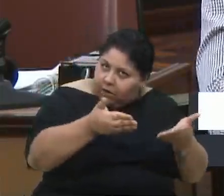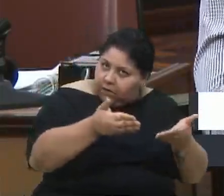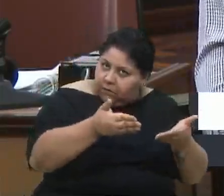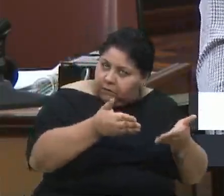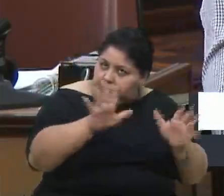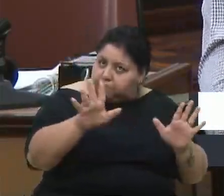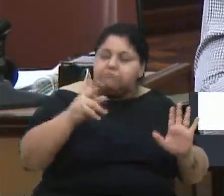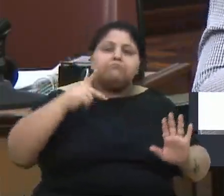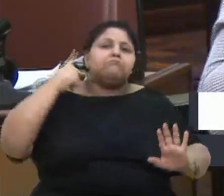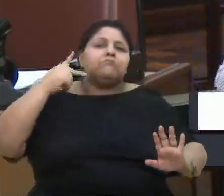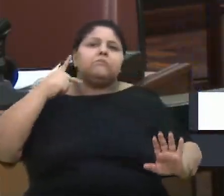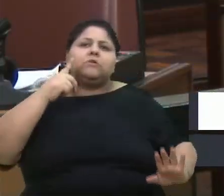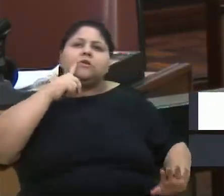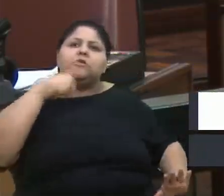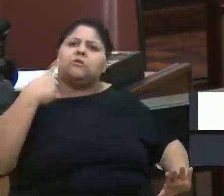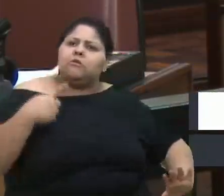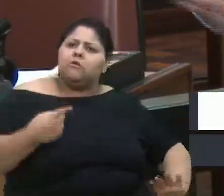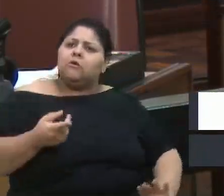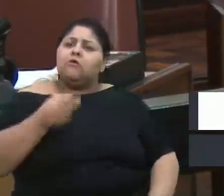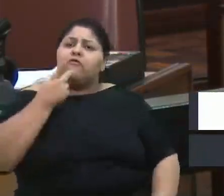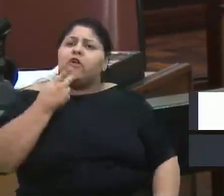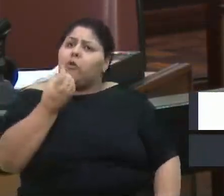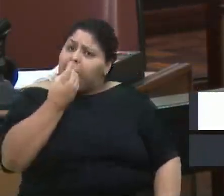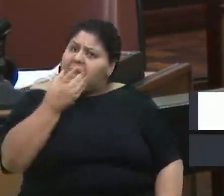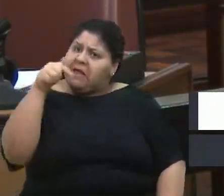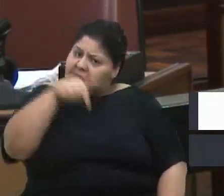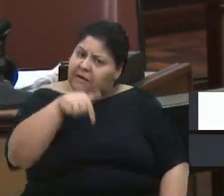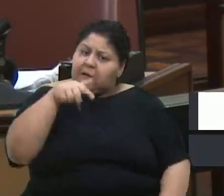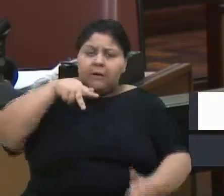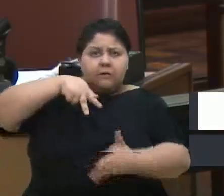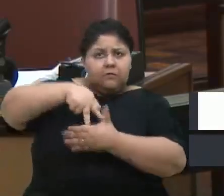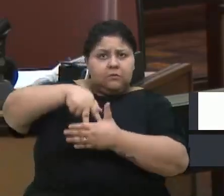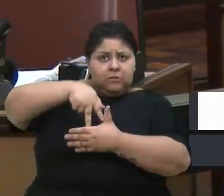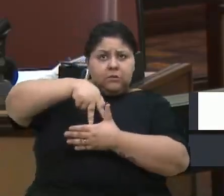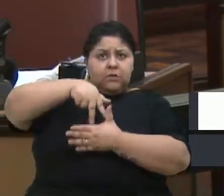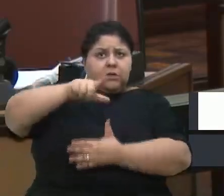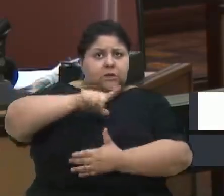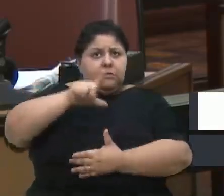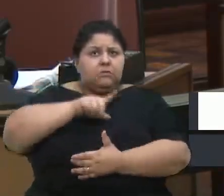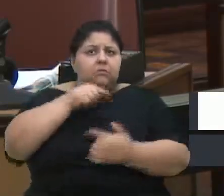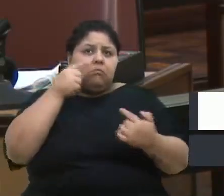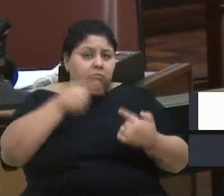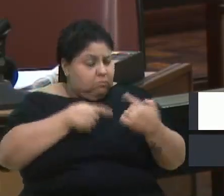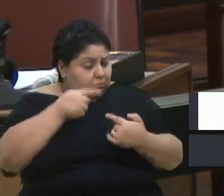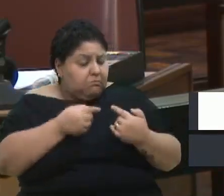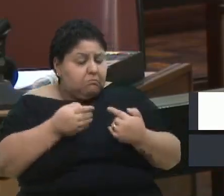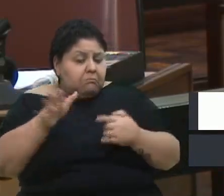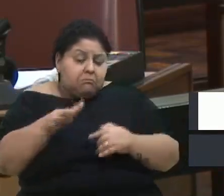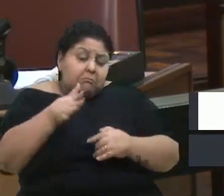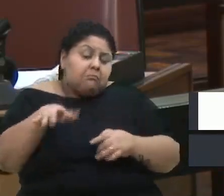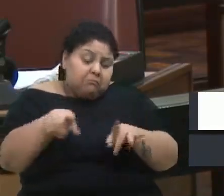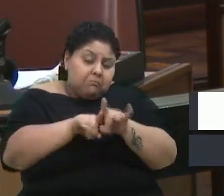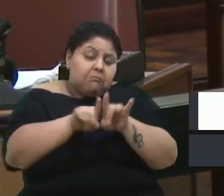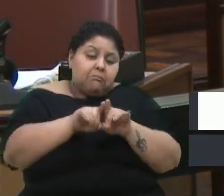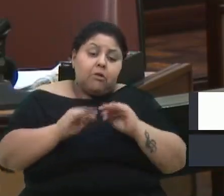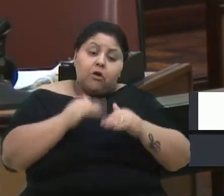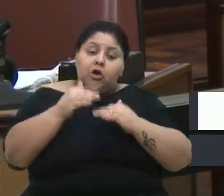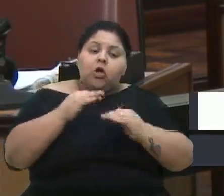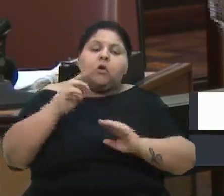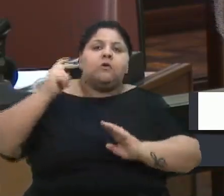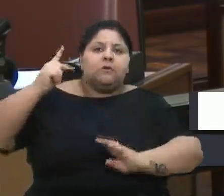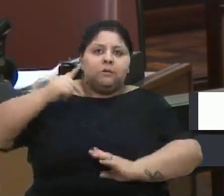Vereadora Gladys foi muito bem quando ela falou, e aqui na tribuna a gente, às vezes, tem um embate aqui nesse plenário, que quando um